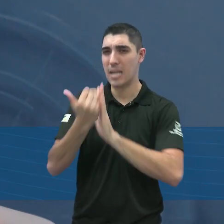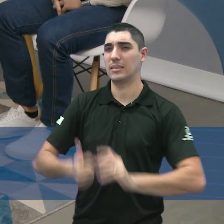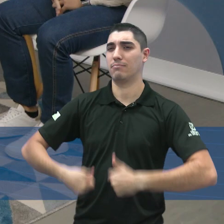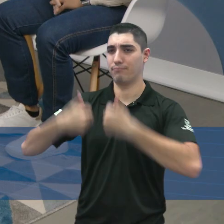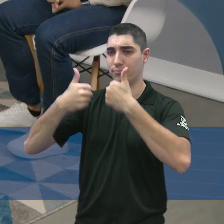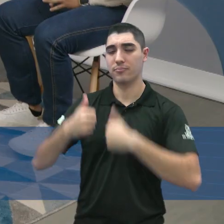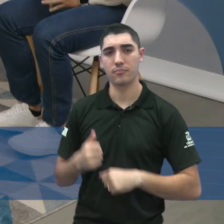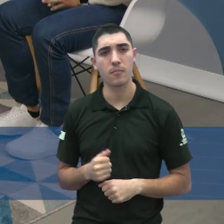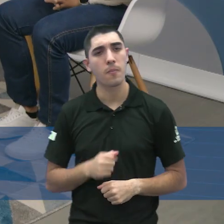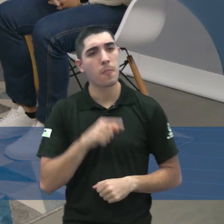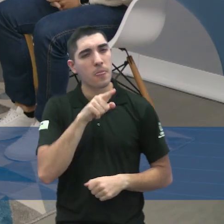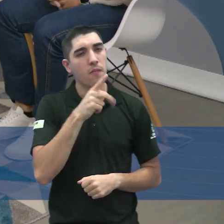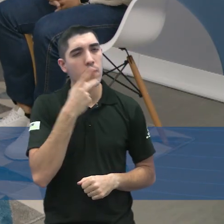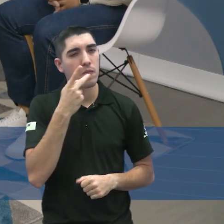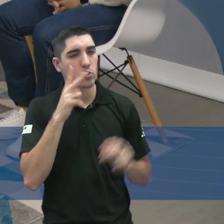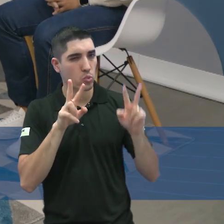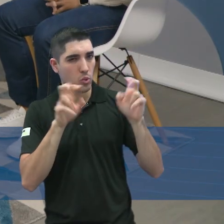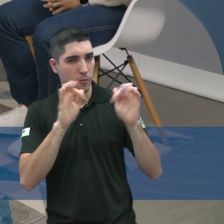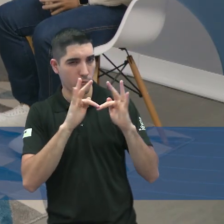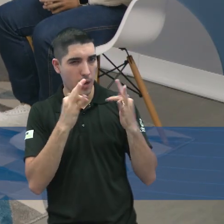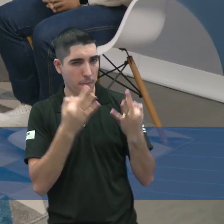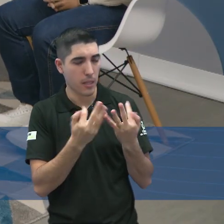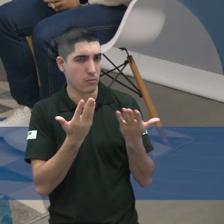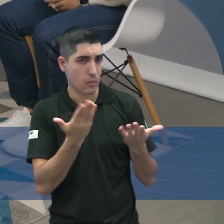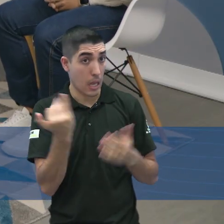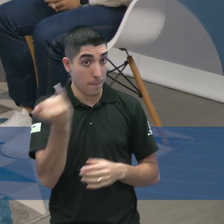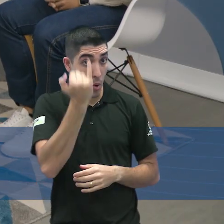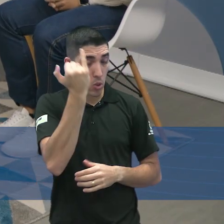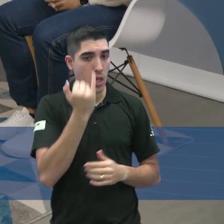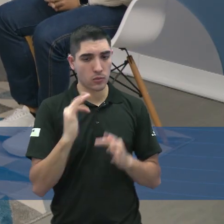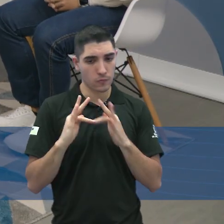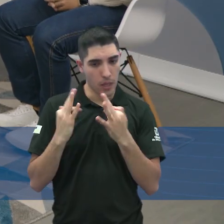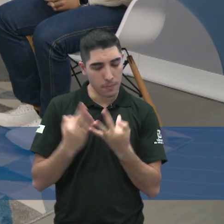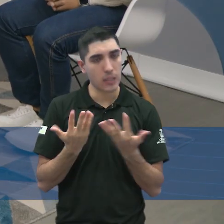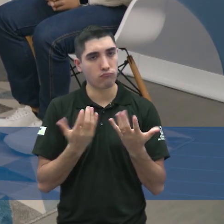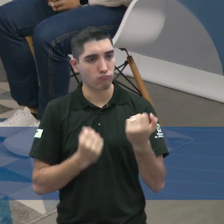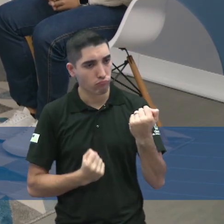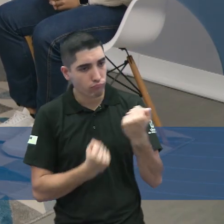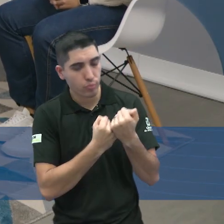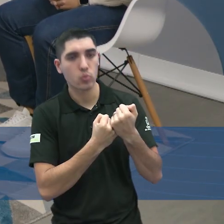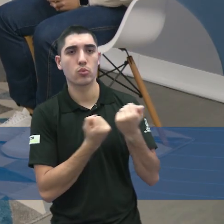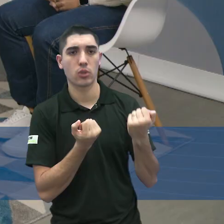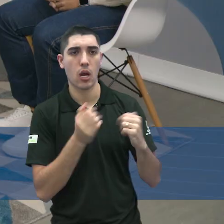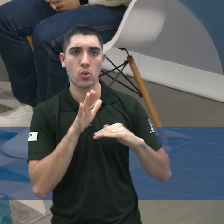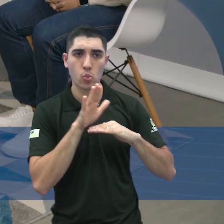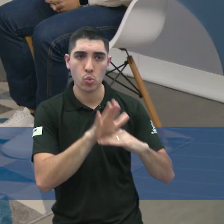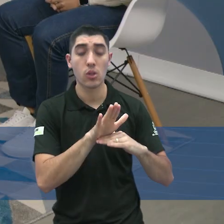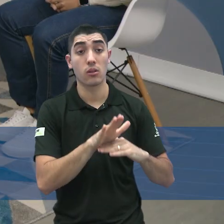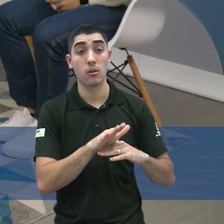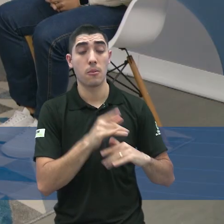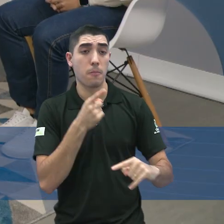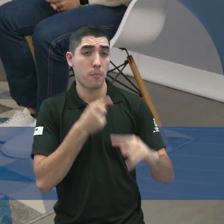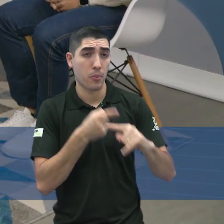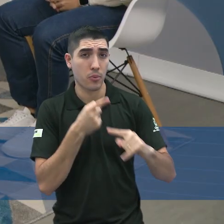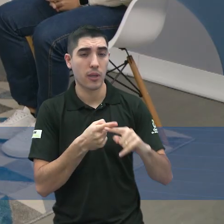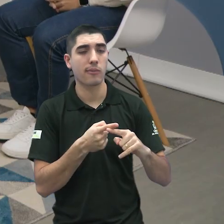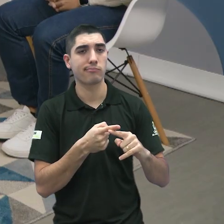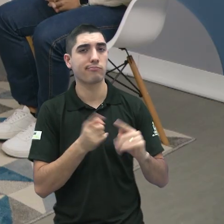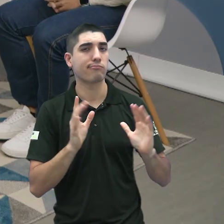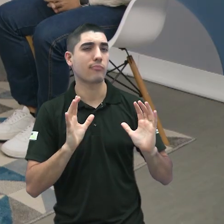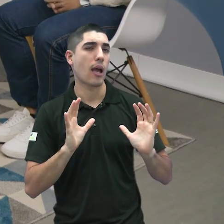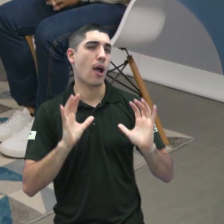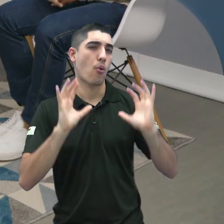Uhum. E a gente falou da família. É importante também que a família tenha um apoio, né? E aí, muitas